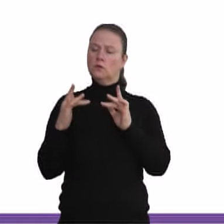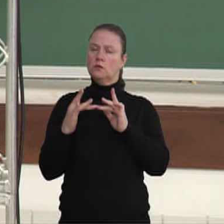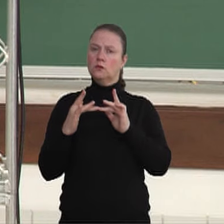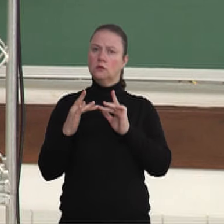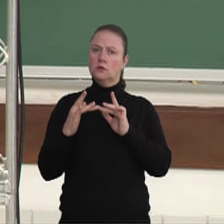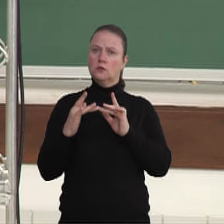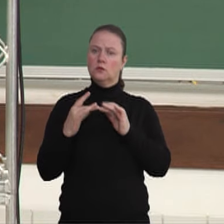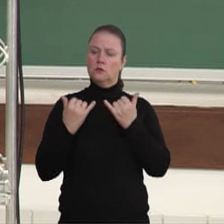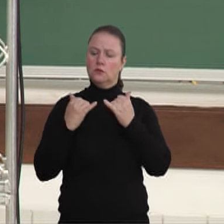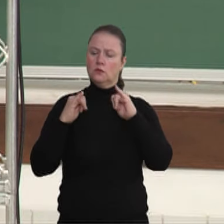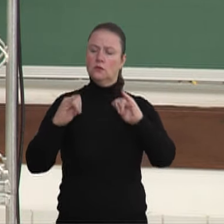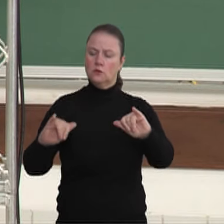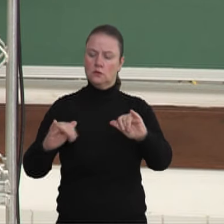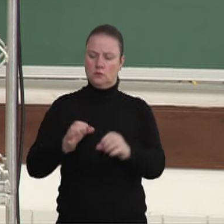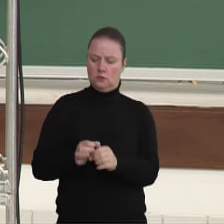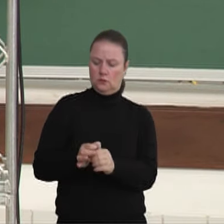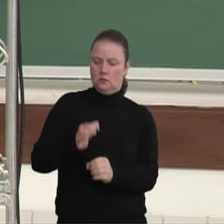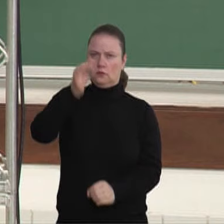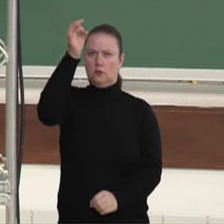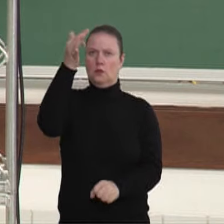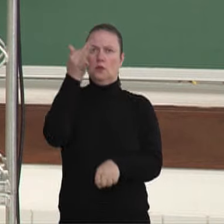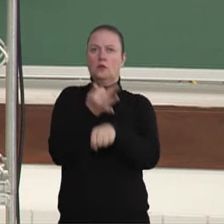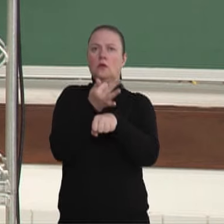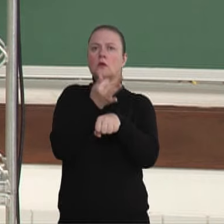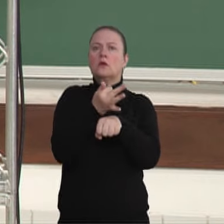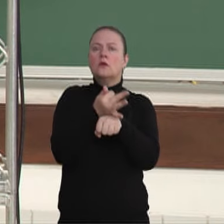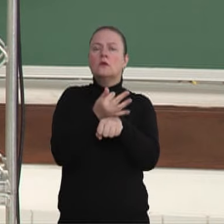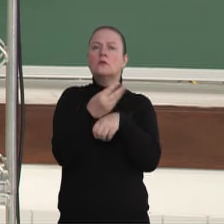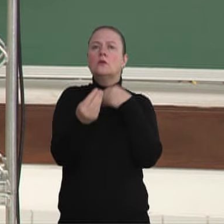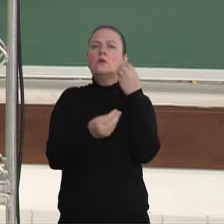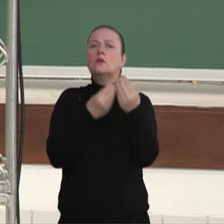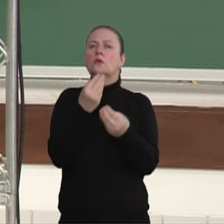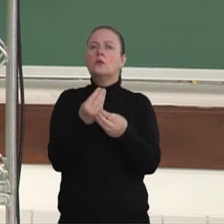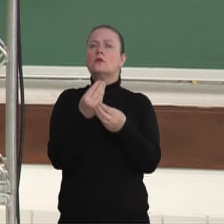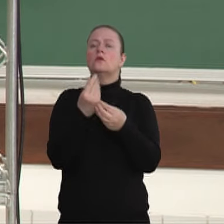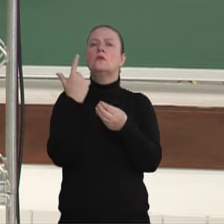barra. Ok, como que a gente consegue estar trabalhando